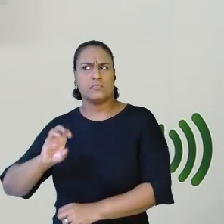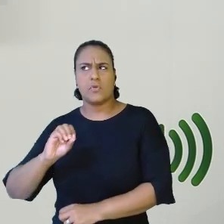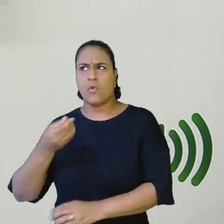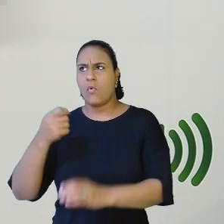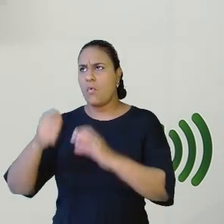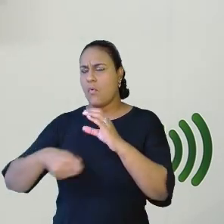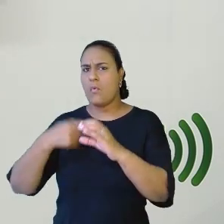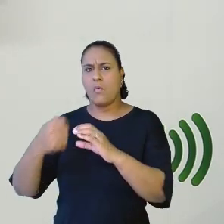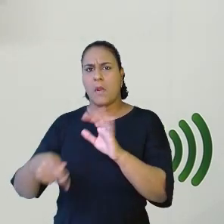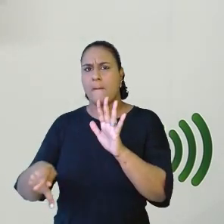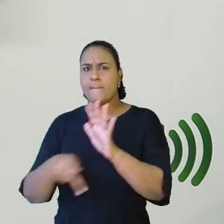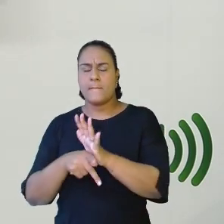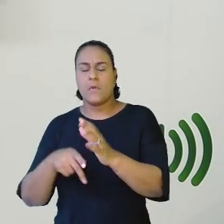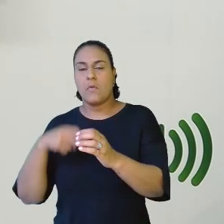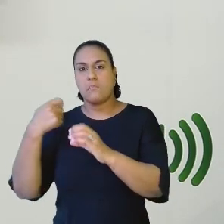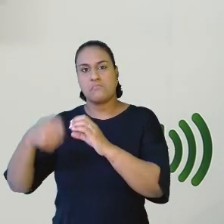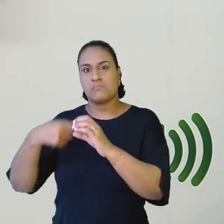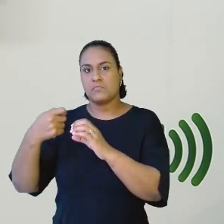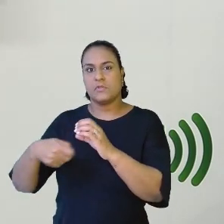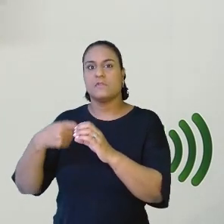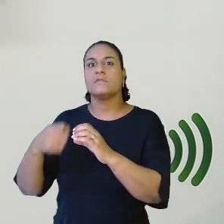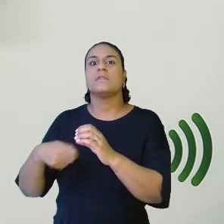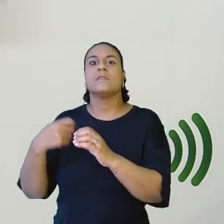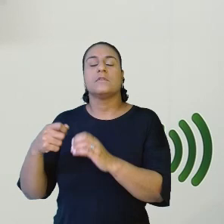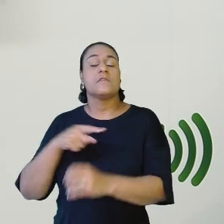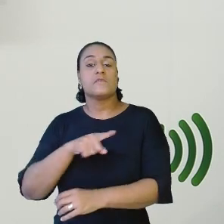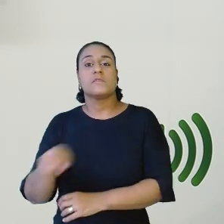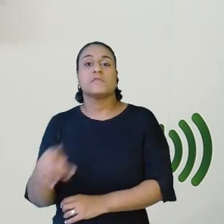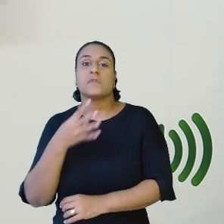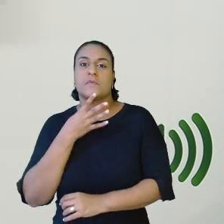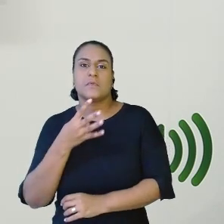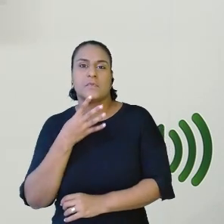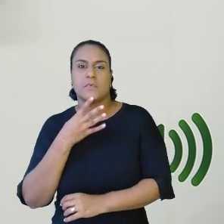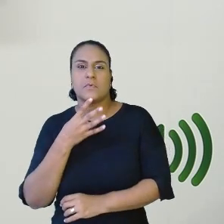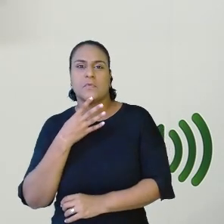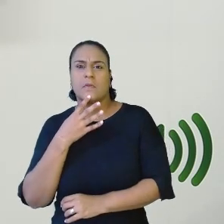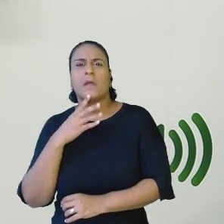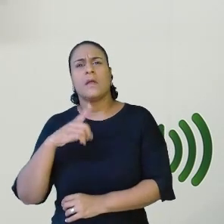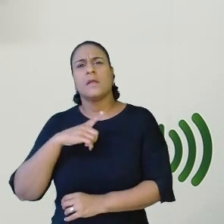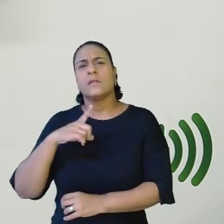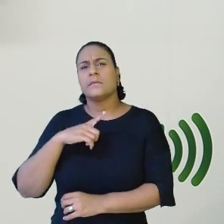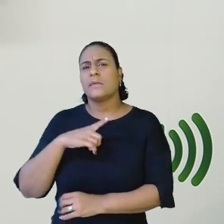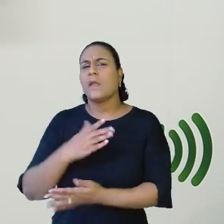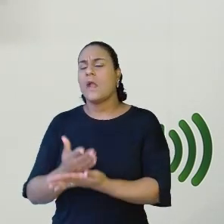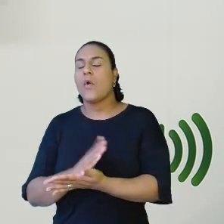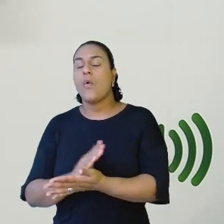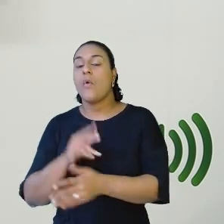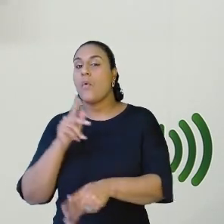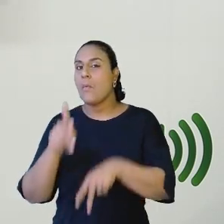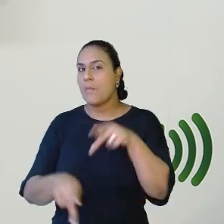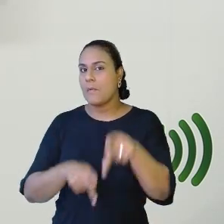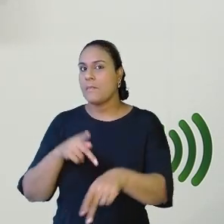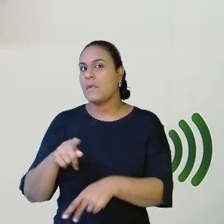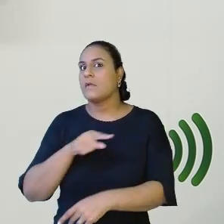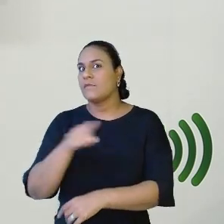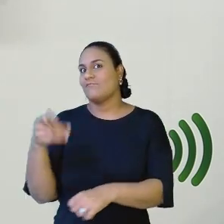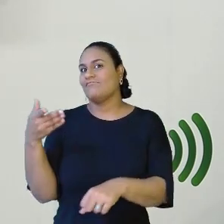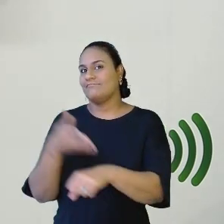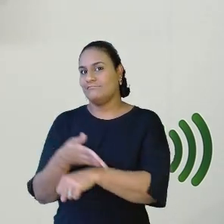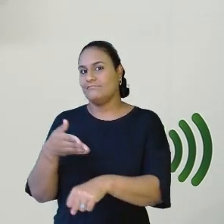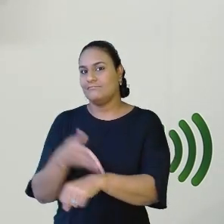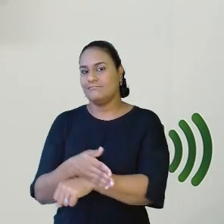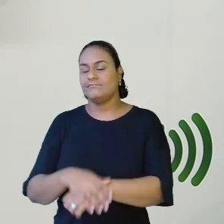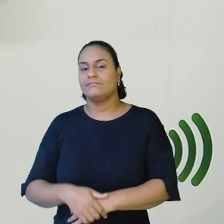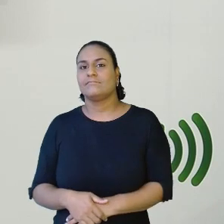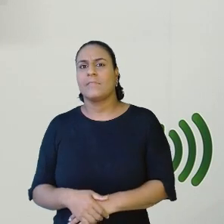vídeo, qualquer que seja ele, que vocês sabem, conhece, tem alguns e tem uns bem populares que vocês acessam com certeza. Então, veja